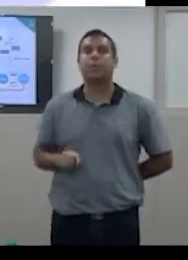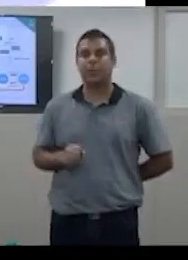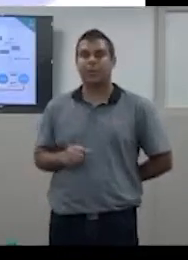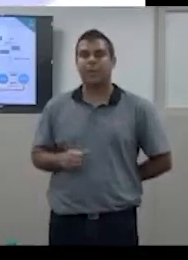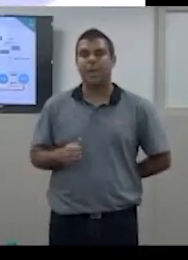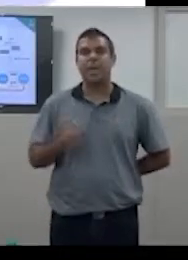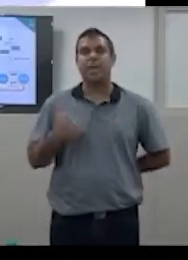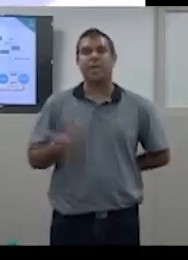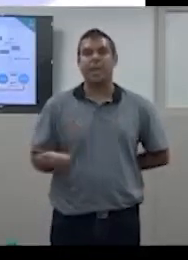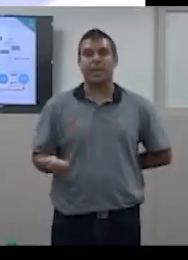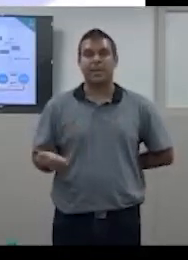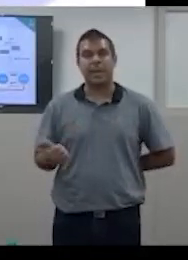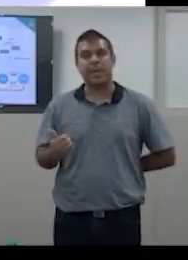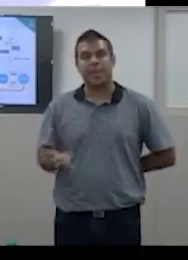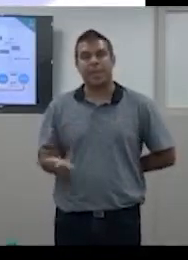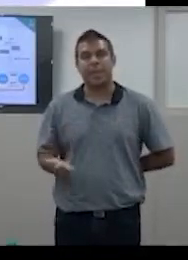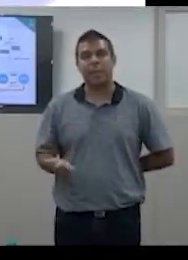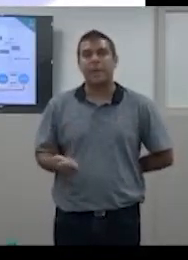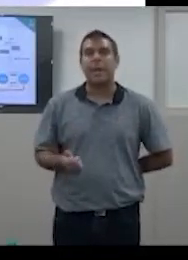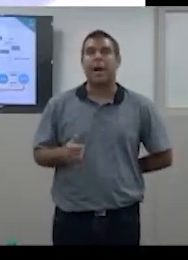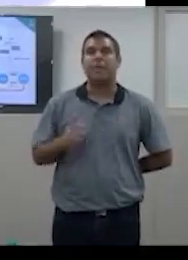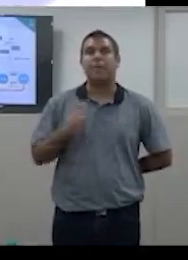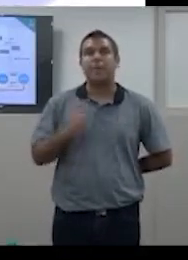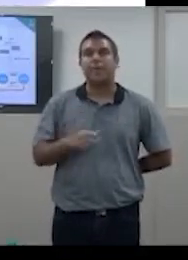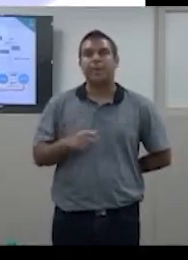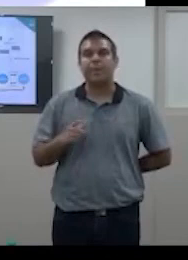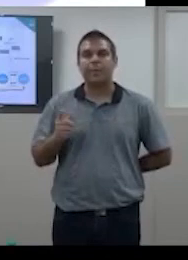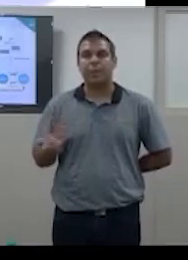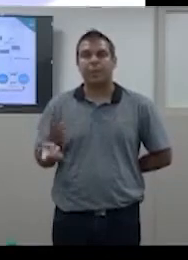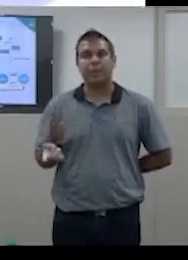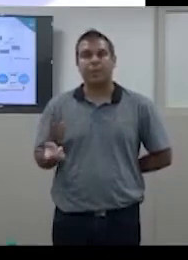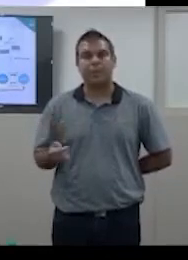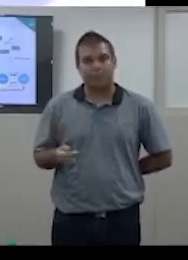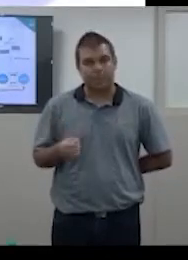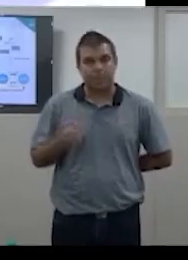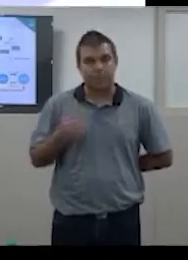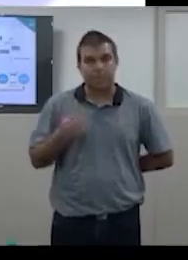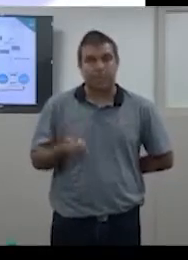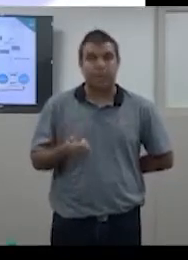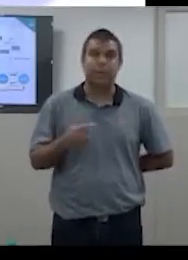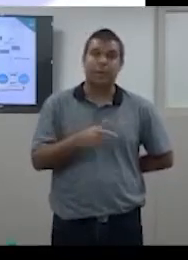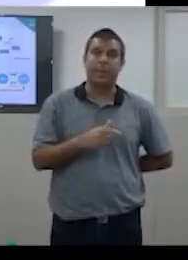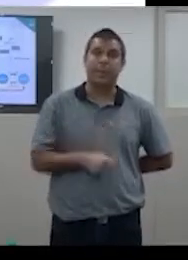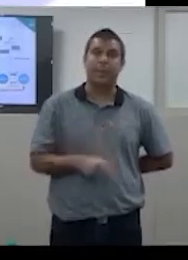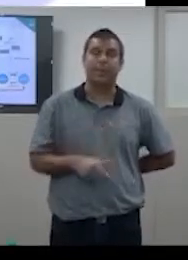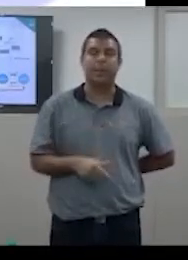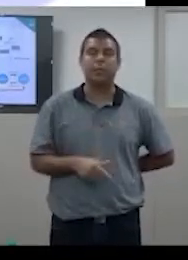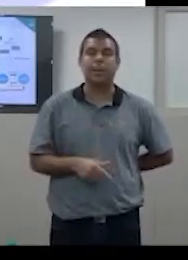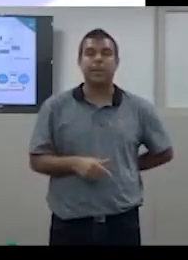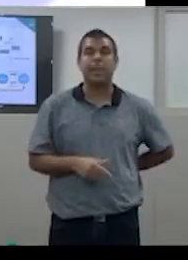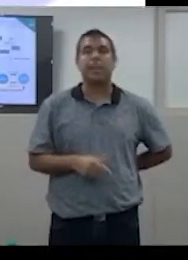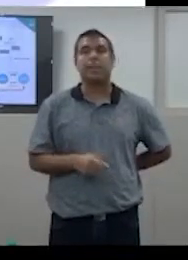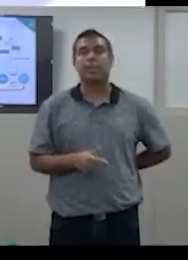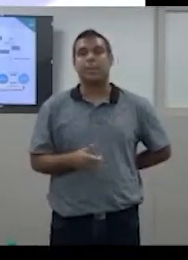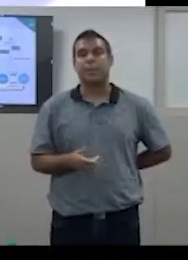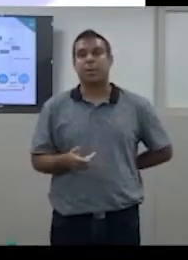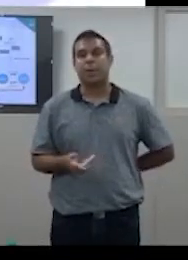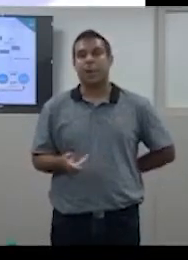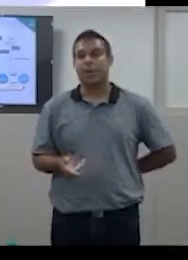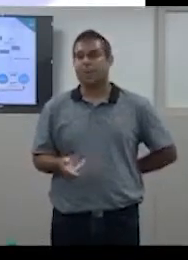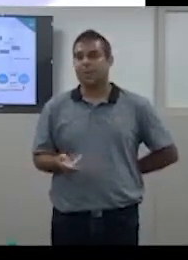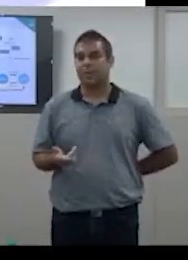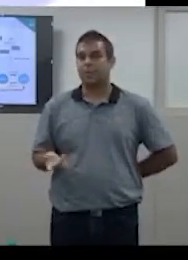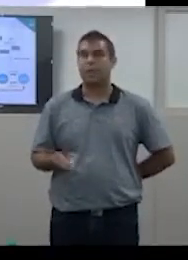2 situações que podem acontecer, que é também a ebulição, onde você vai passar do estado líquido para o estado gasoso, mas você força aumentando a temperatura, quando